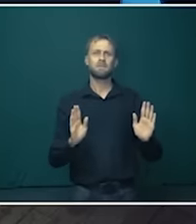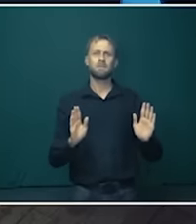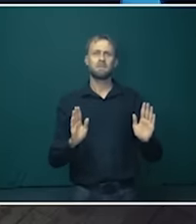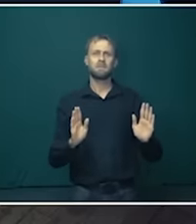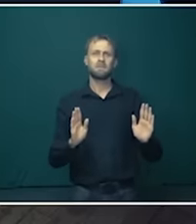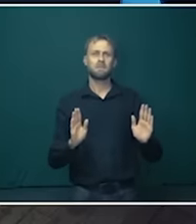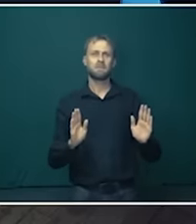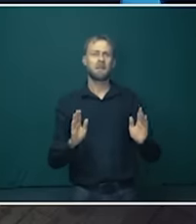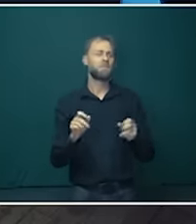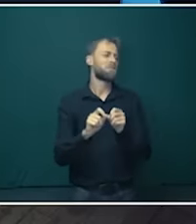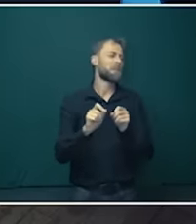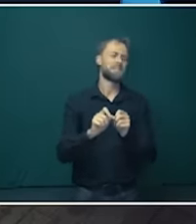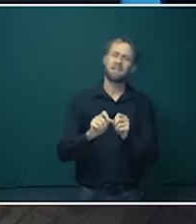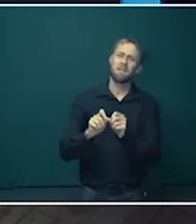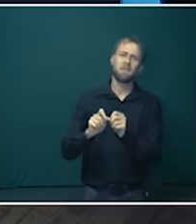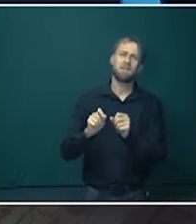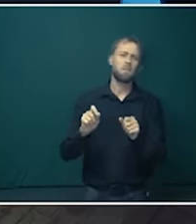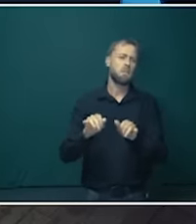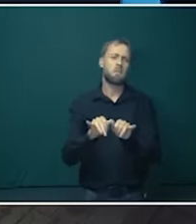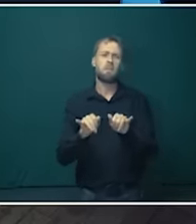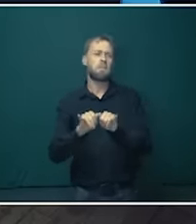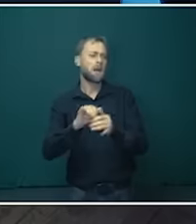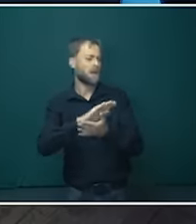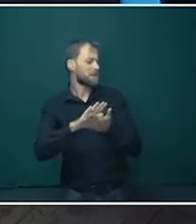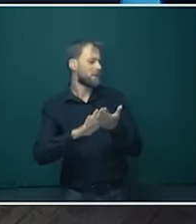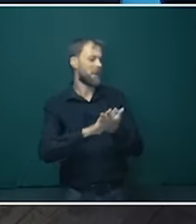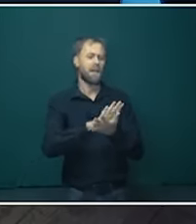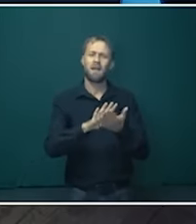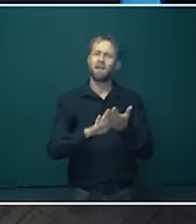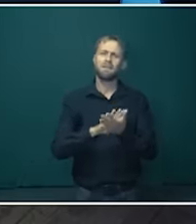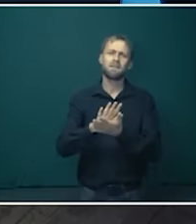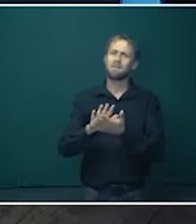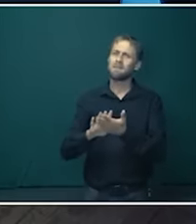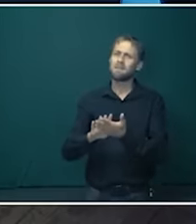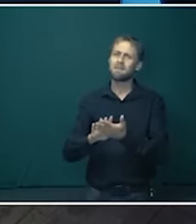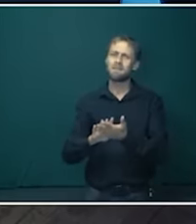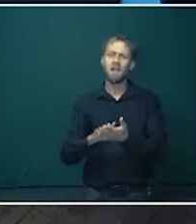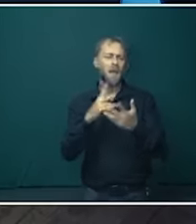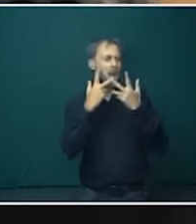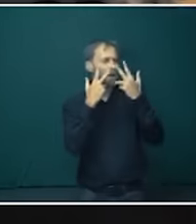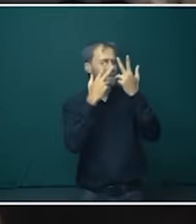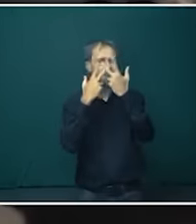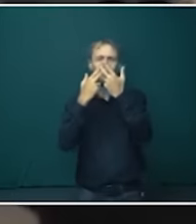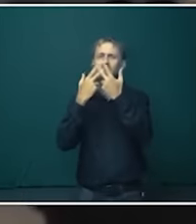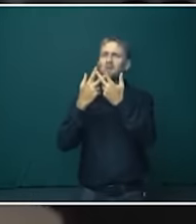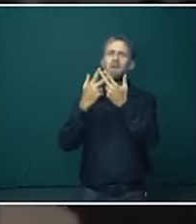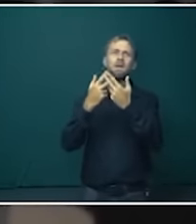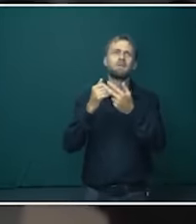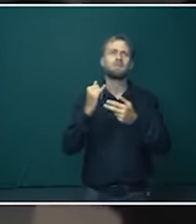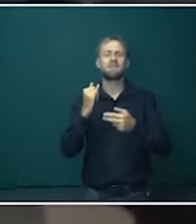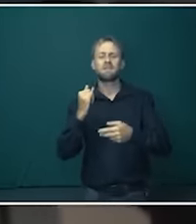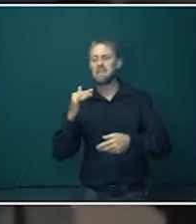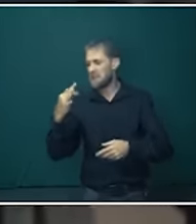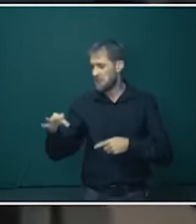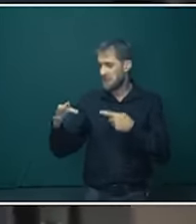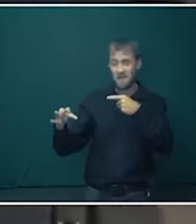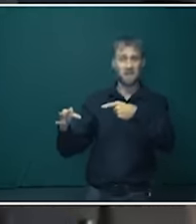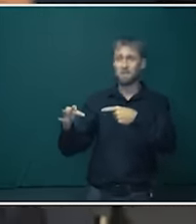Tá enxugando o gelo. É o mesmo que soprar